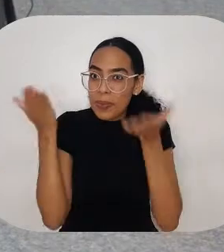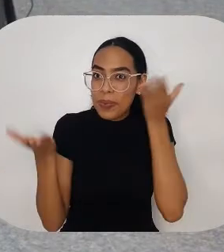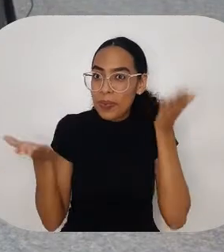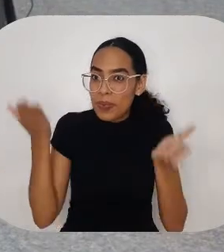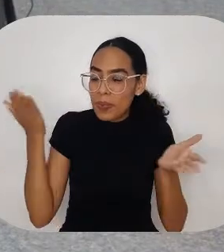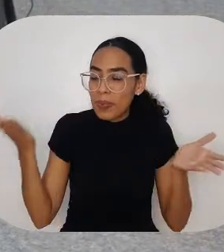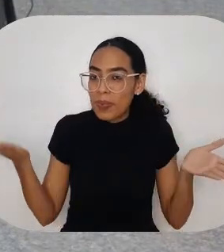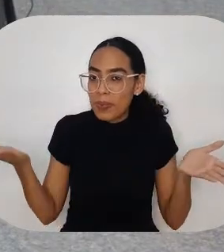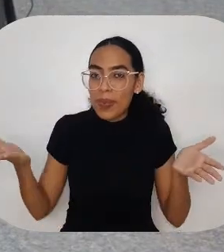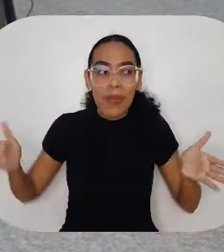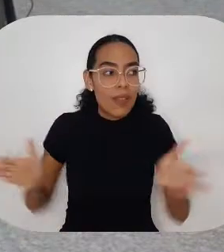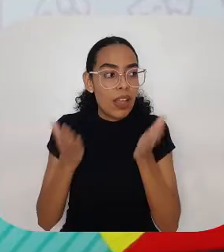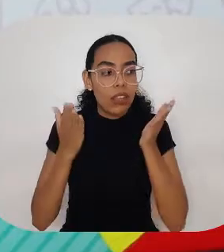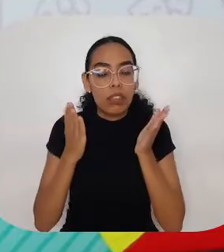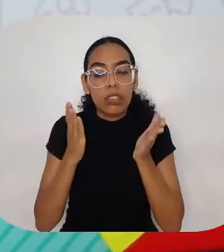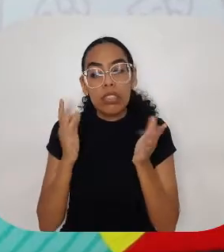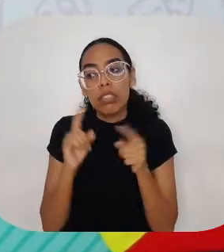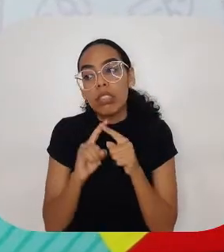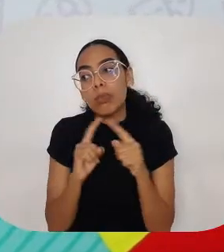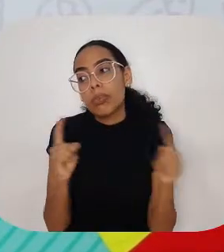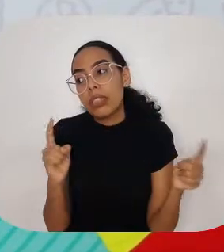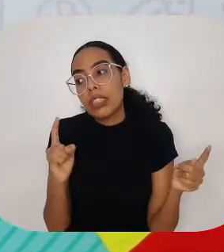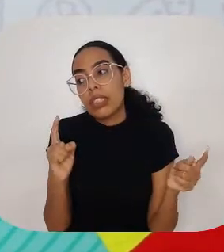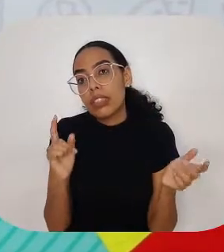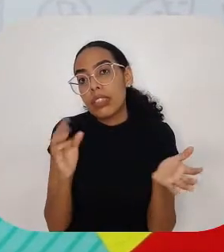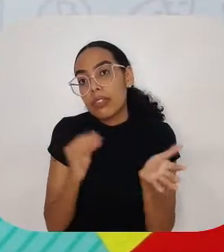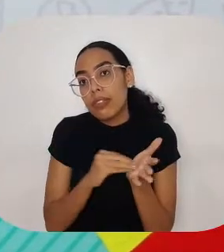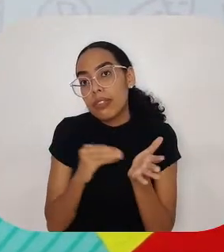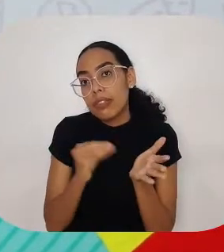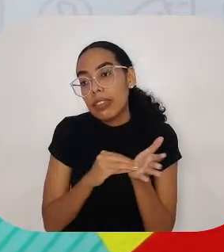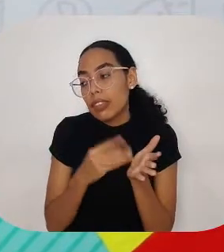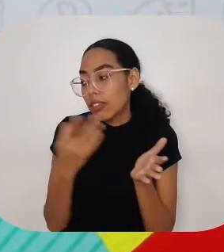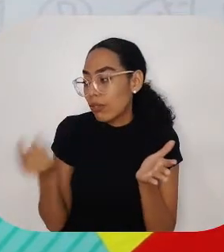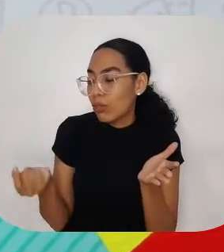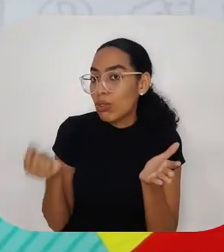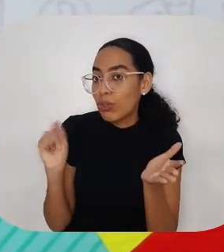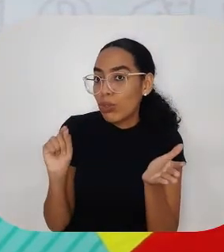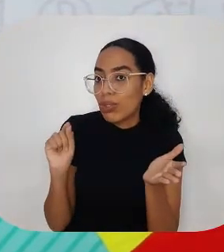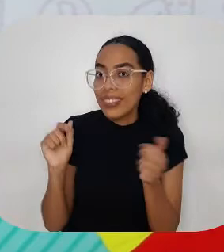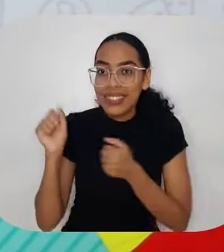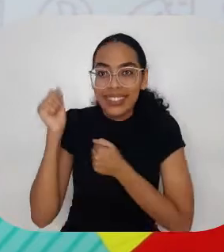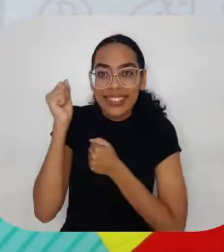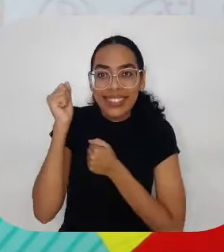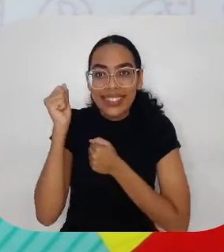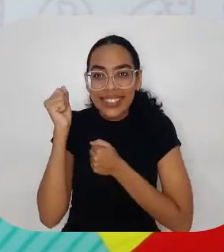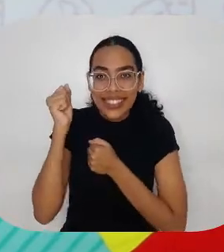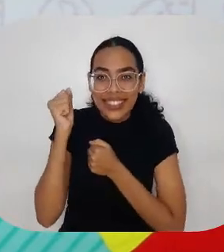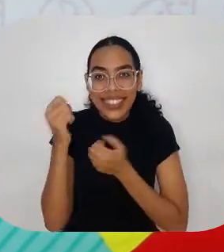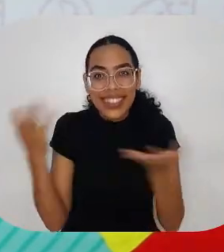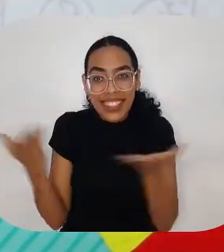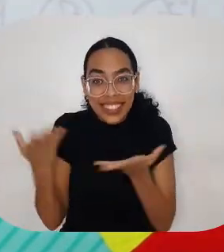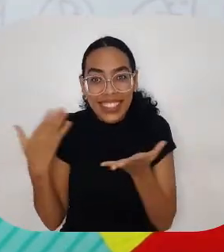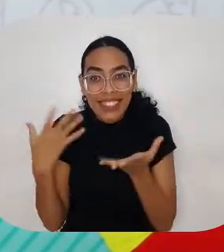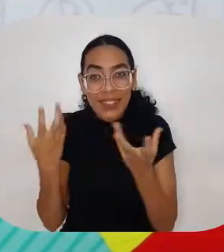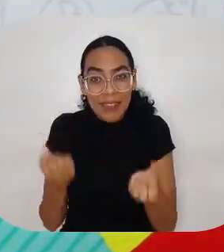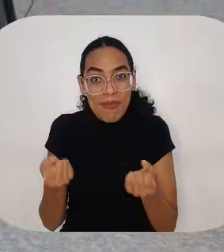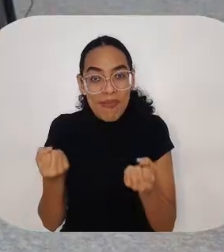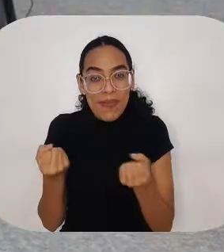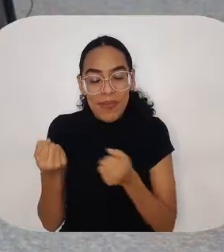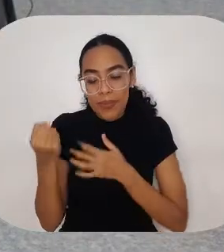maior quadrilha. Mas pra fazer uma quadrilha, falta o quê, meu filho? Forró. Um forrozinho. É. Vamos de